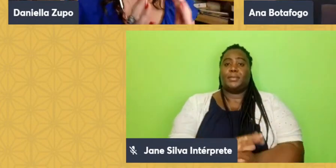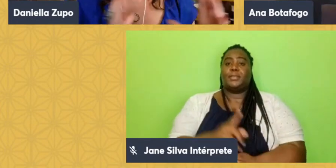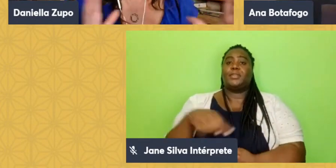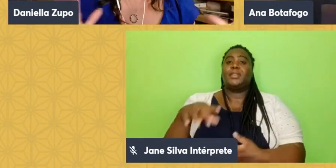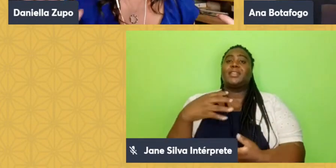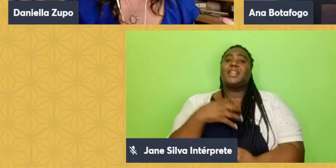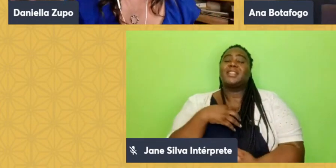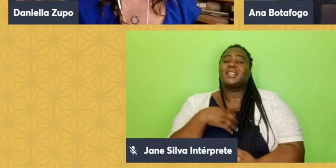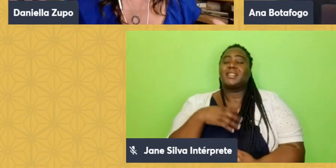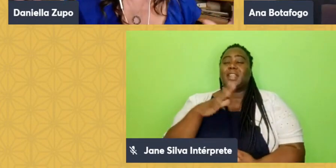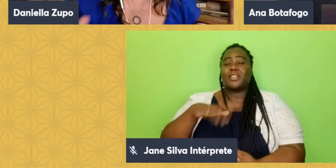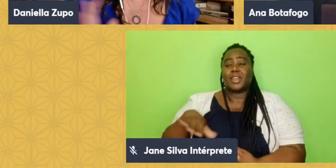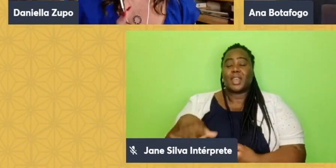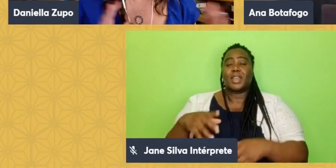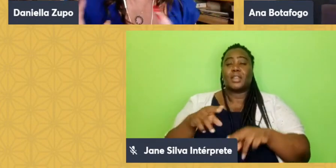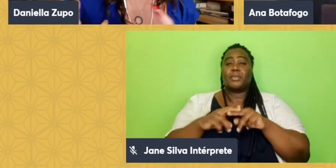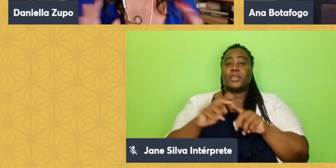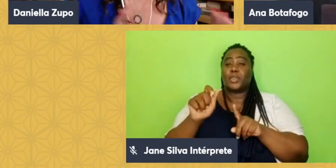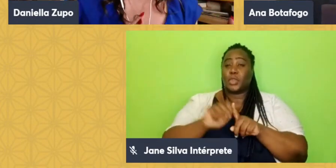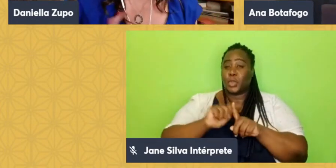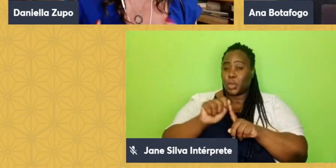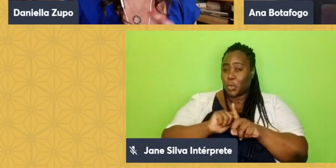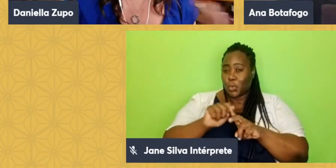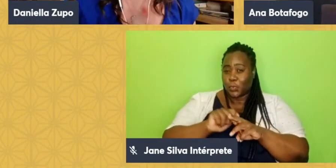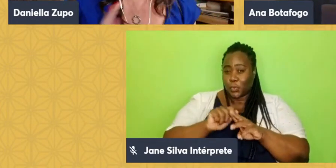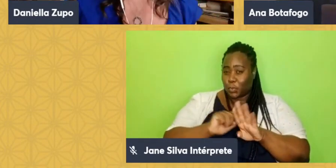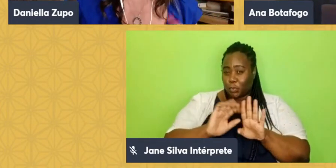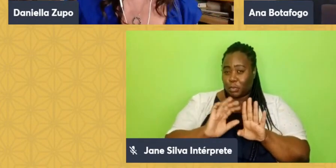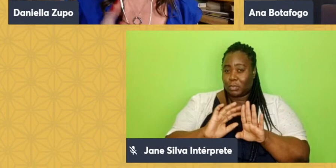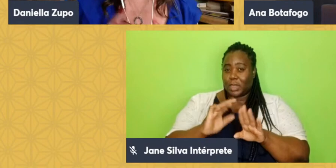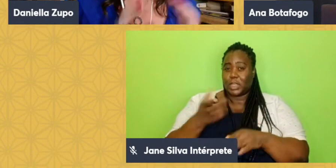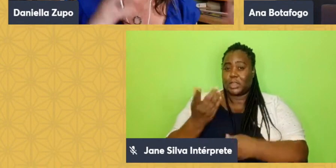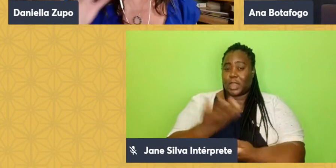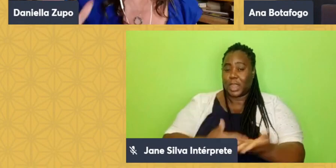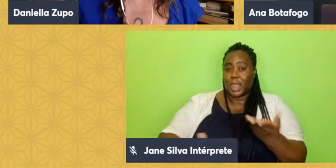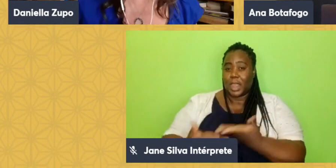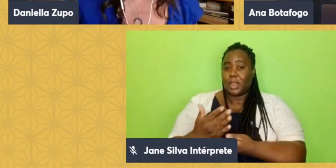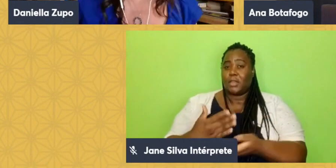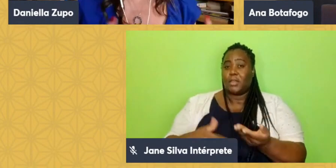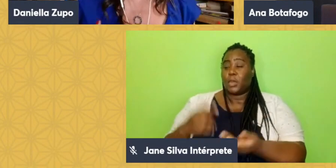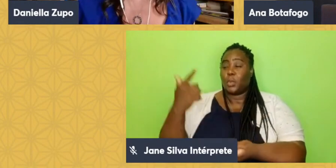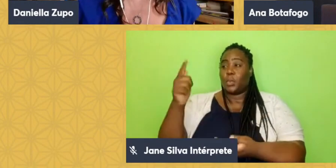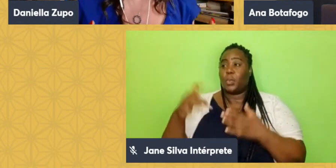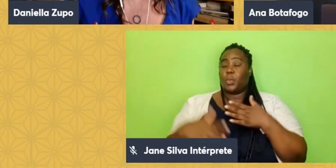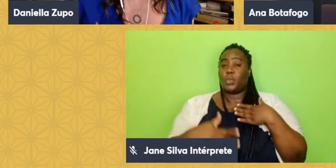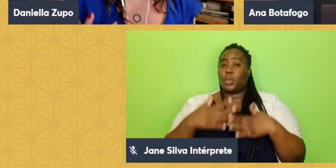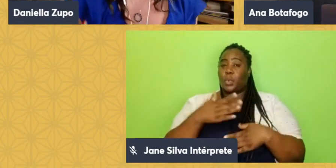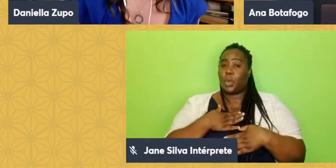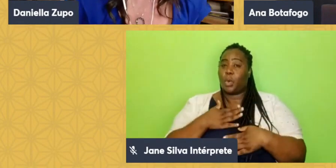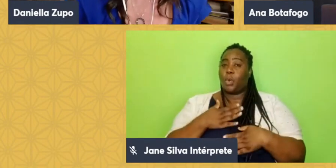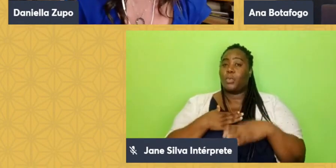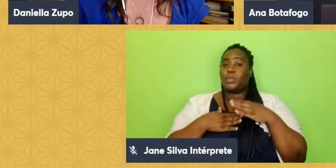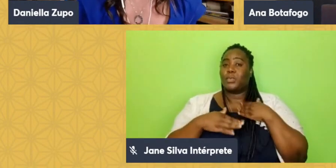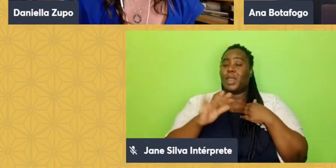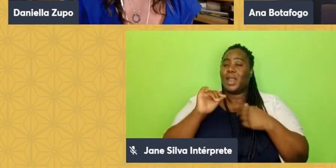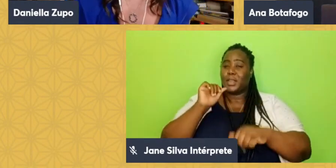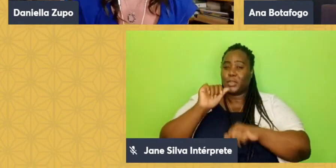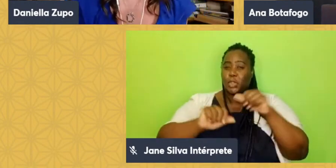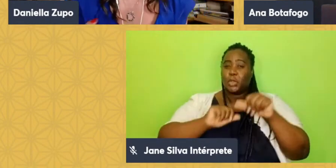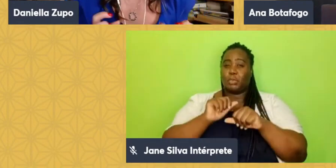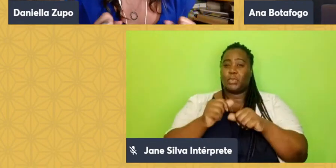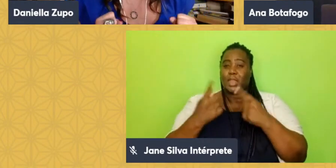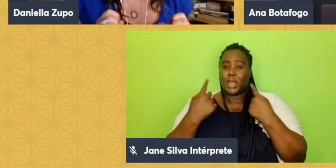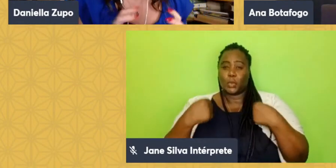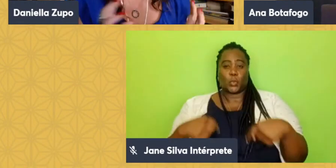que as crianças em função desses meses todos de 100 se relacionarem com outros corpos que elas mudaram a expressão